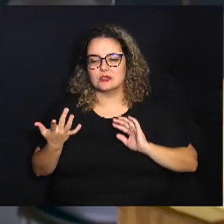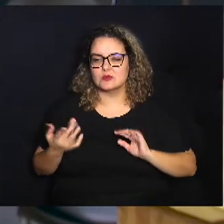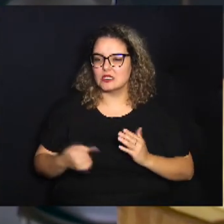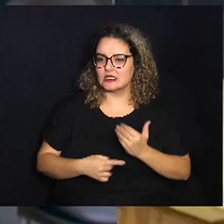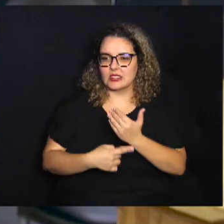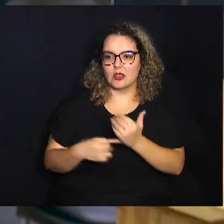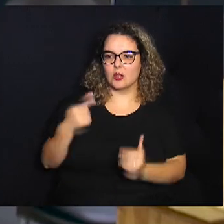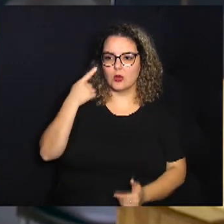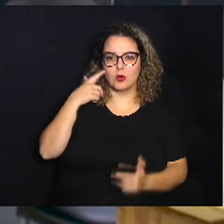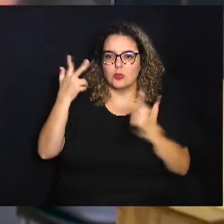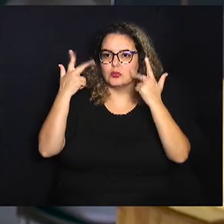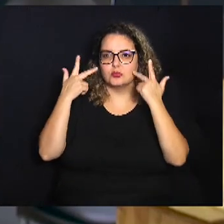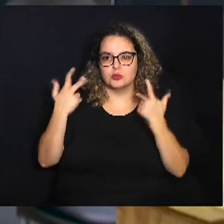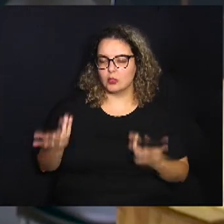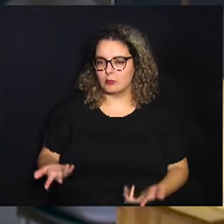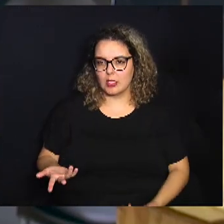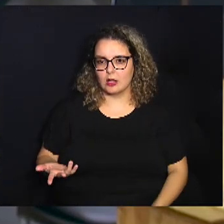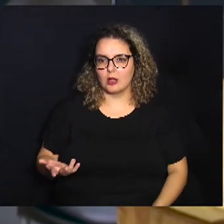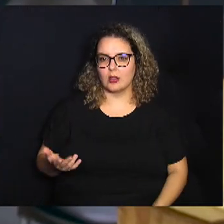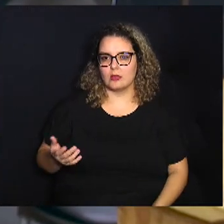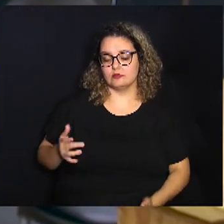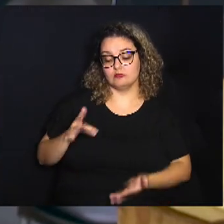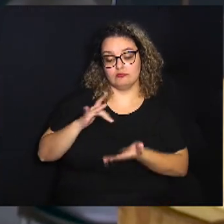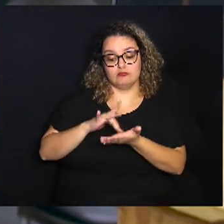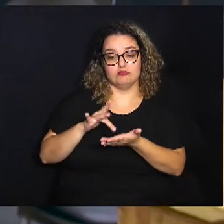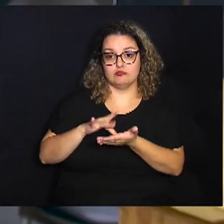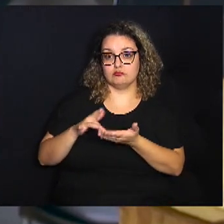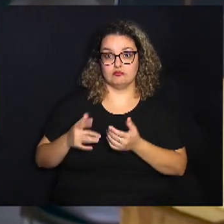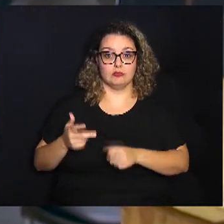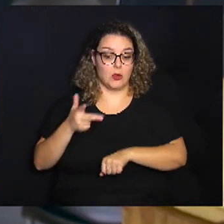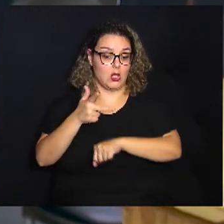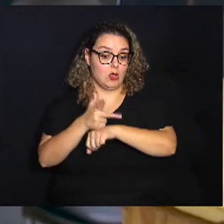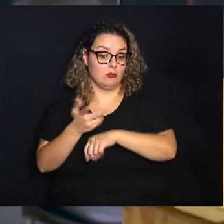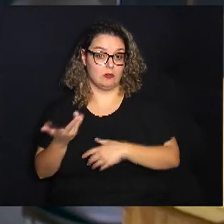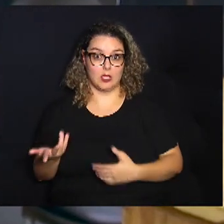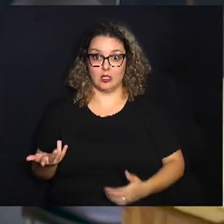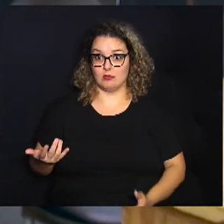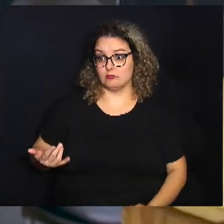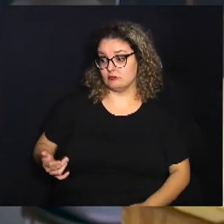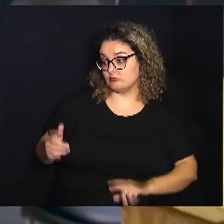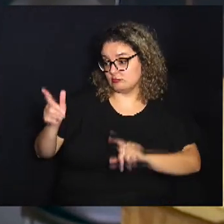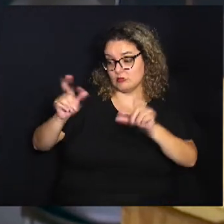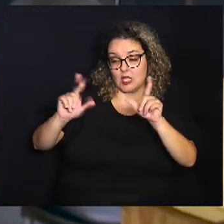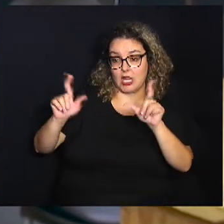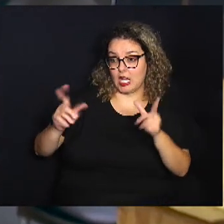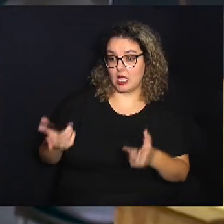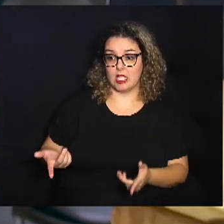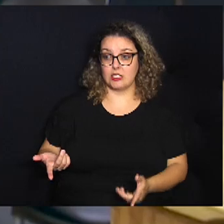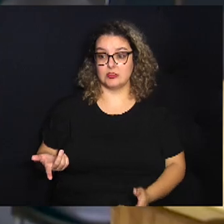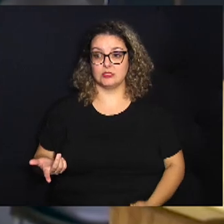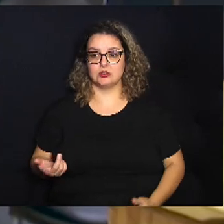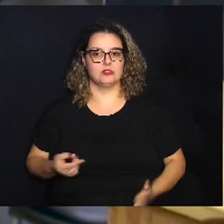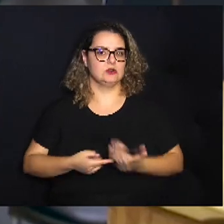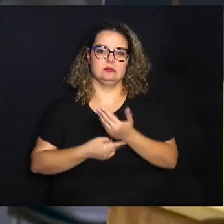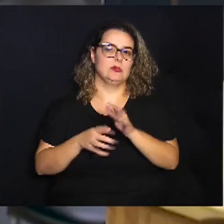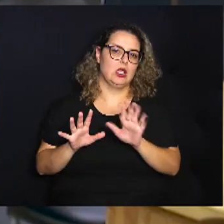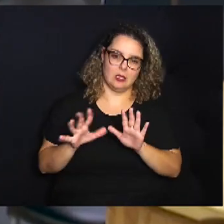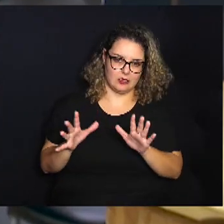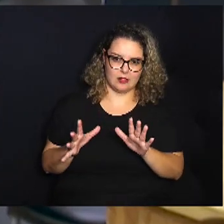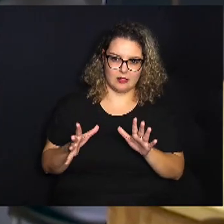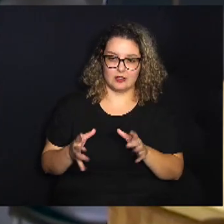que a gente já está acostumado de smartphones, de câmeras, de né, tecnológico, assim,